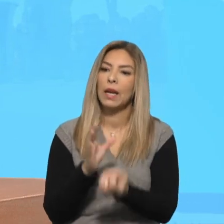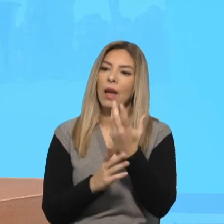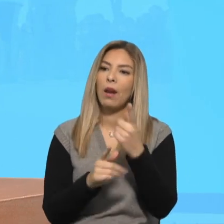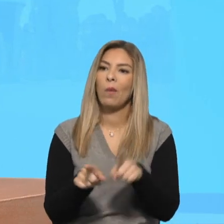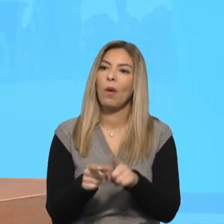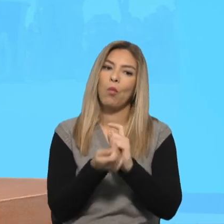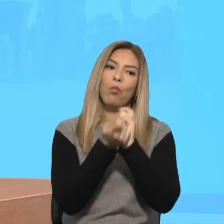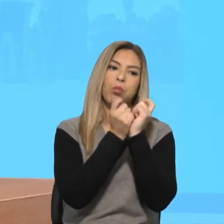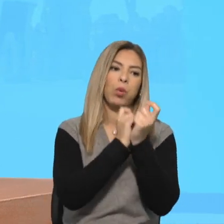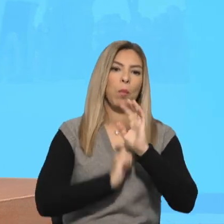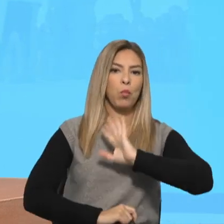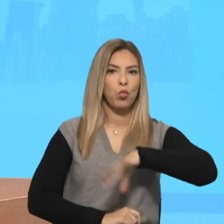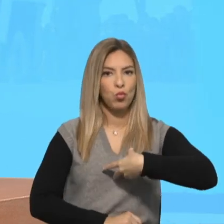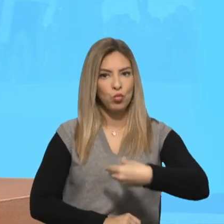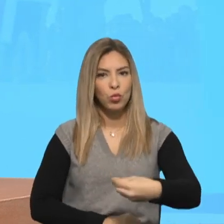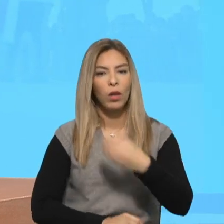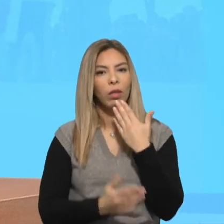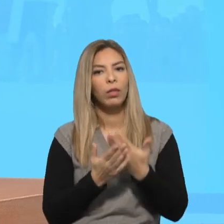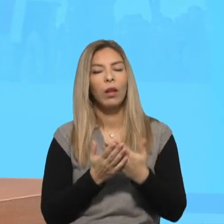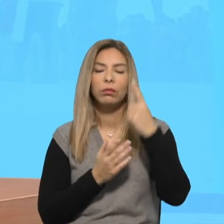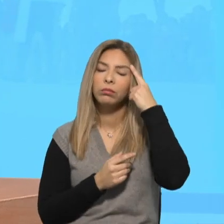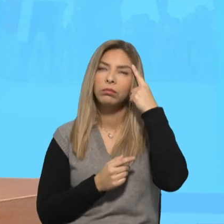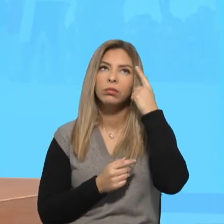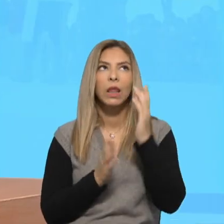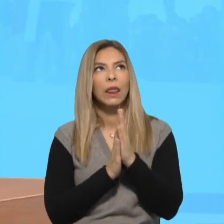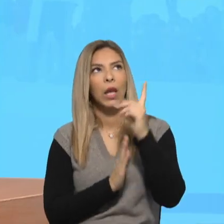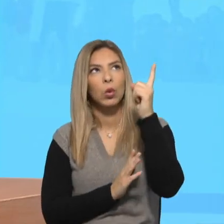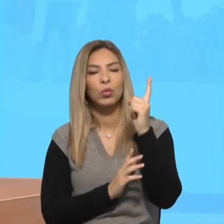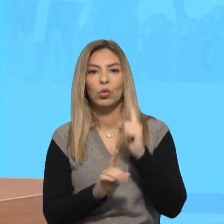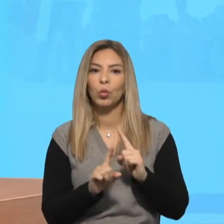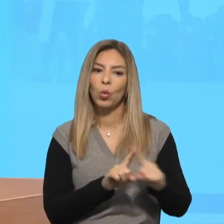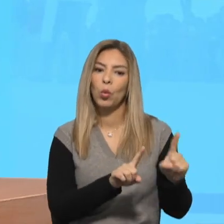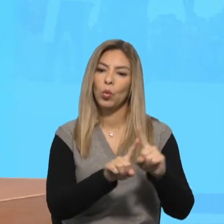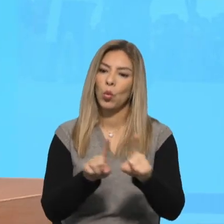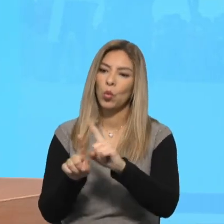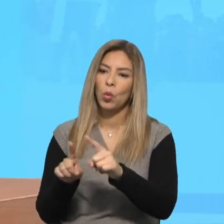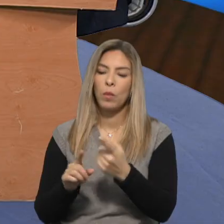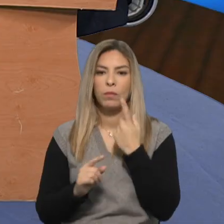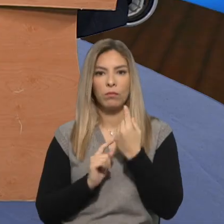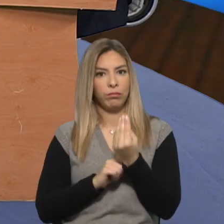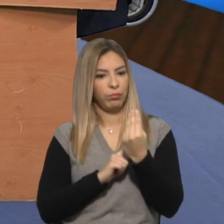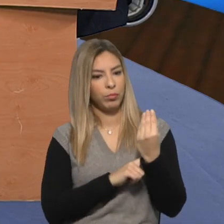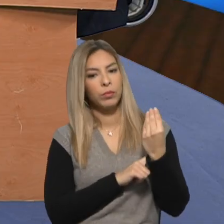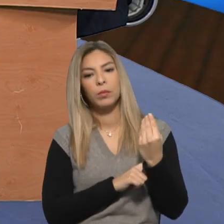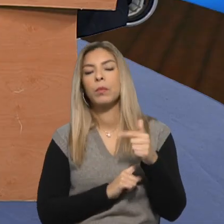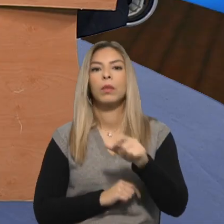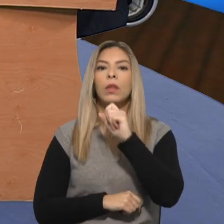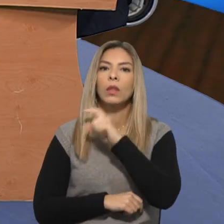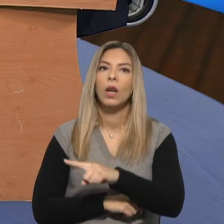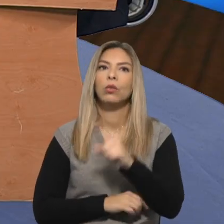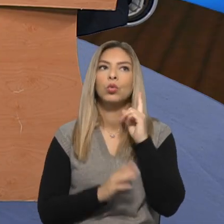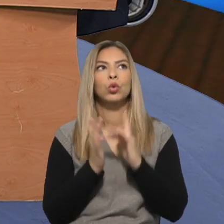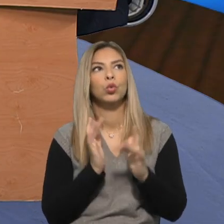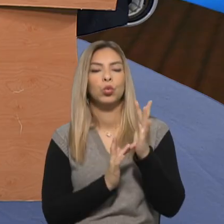essa lógica que Deus nos deu a cada um de nós, quer dizer, que tem que fazer a diferença no espaço onde está, tem que ser capaz de levar Cristo a estas